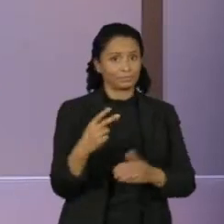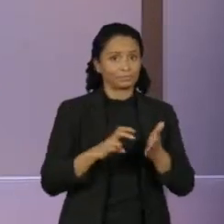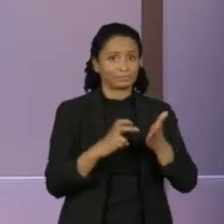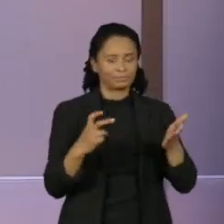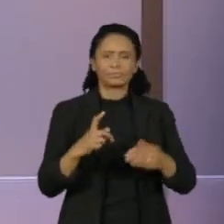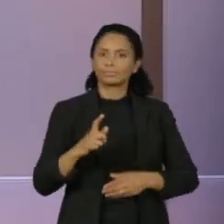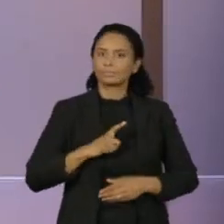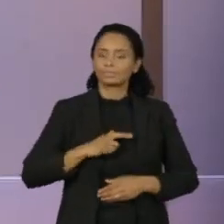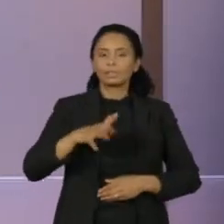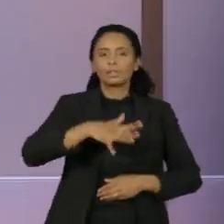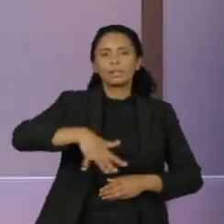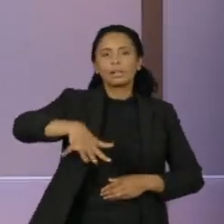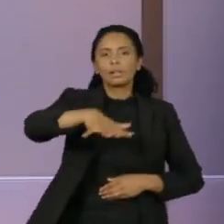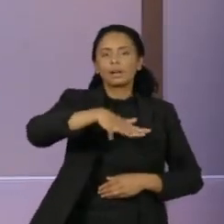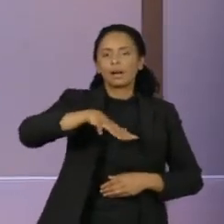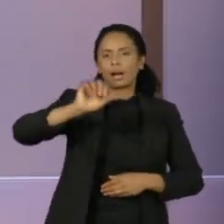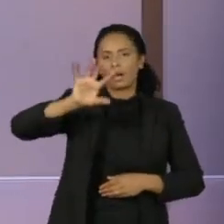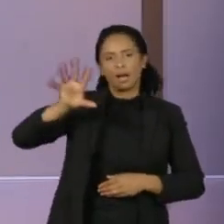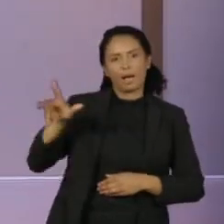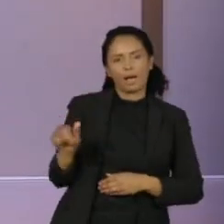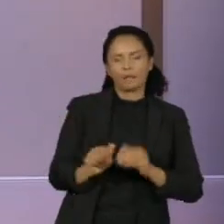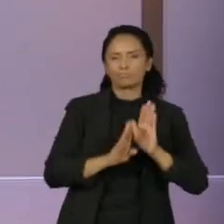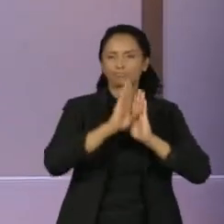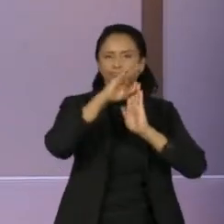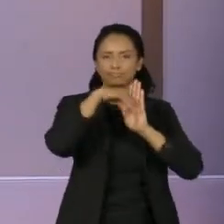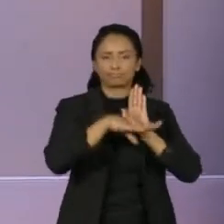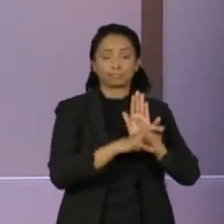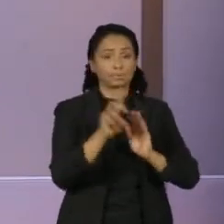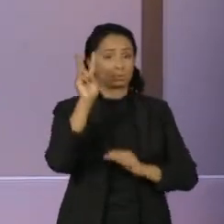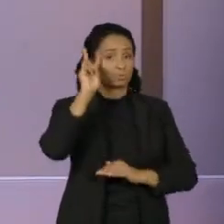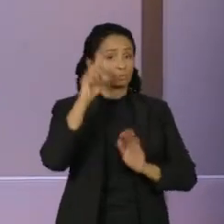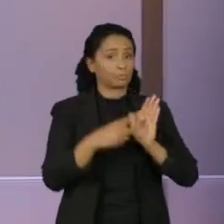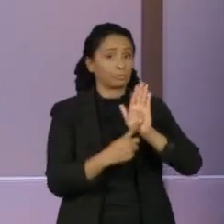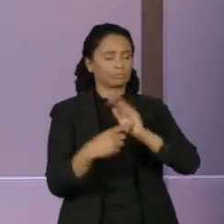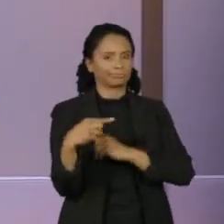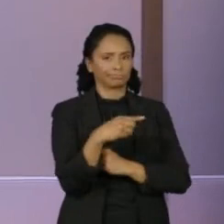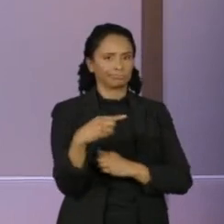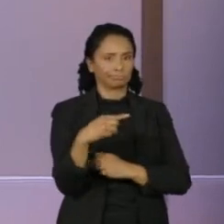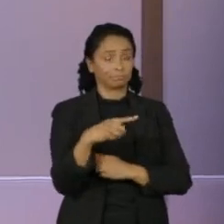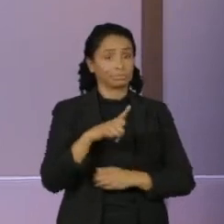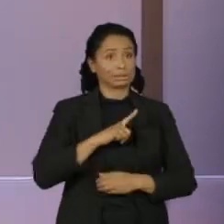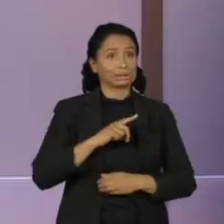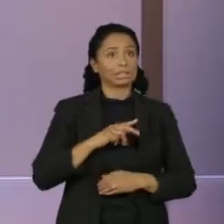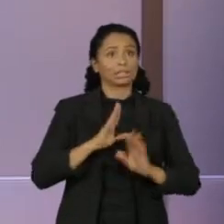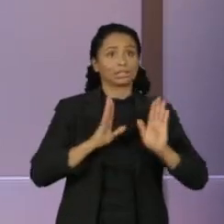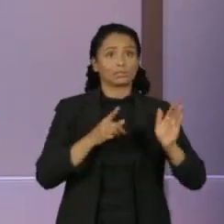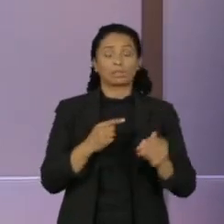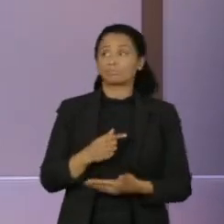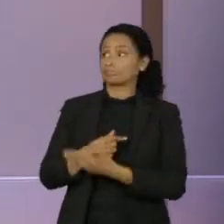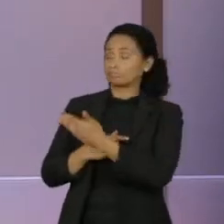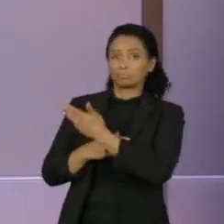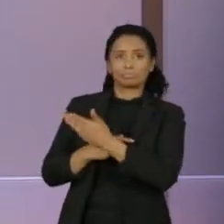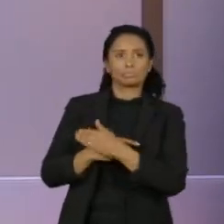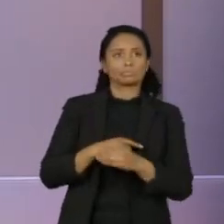O mercado de ações na Ásia tem uma segunda-feira negativa. Só a Bolsa de Xangai registrou leve alta